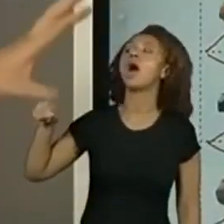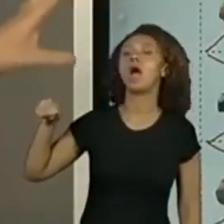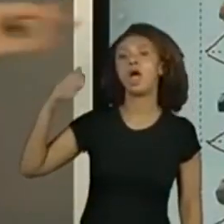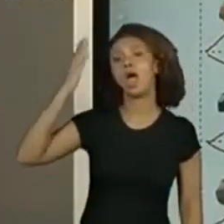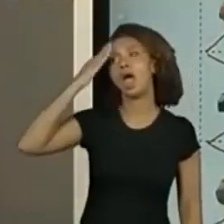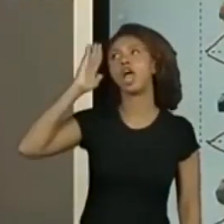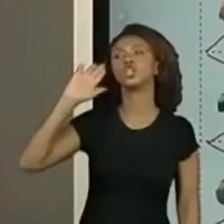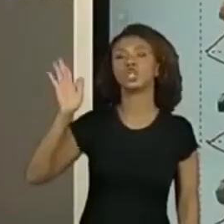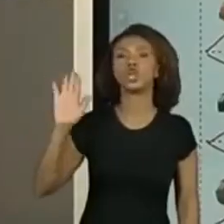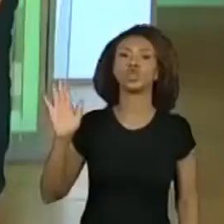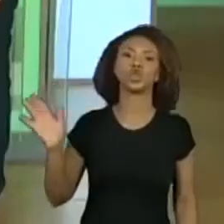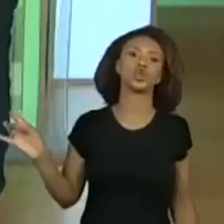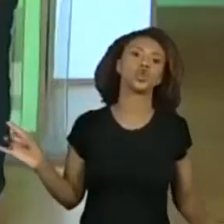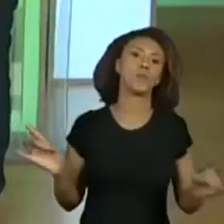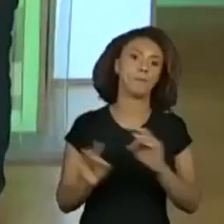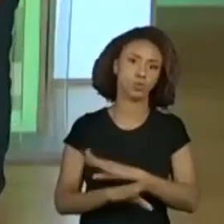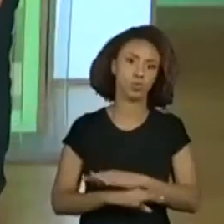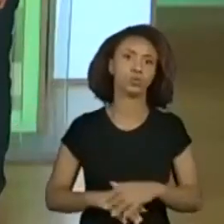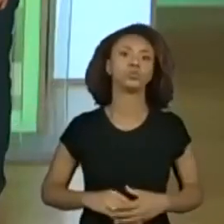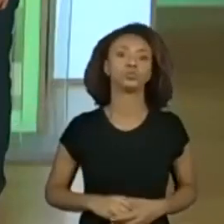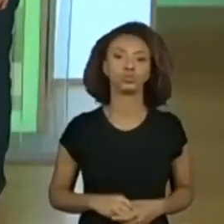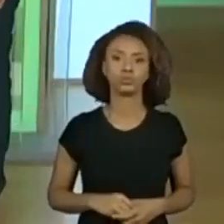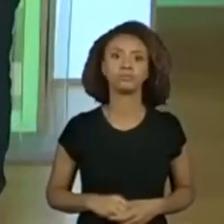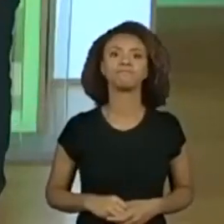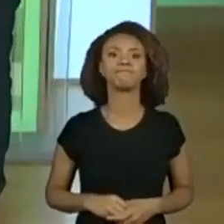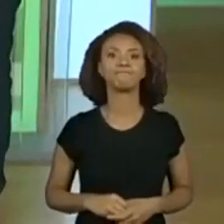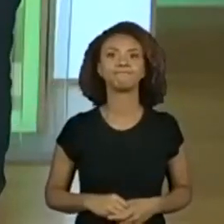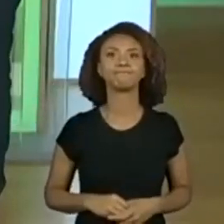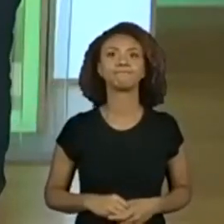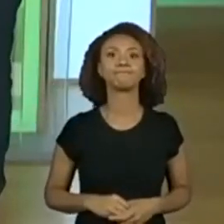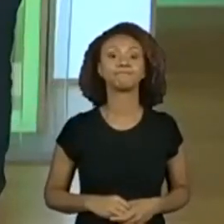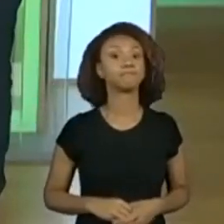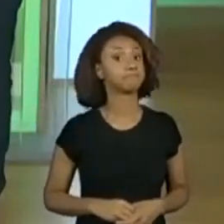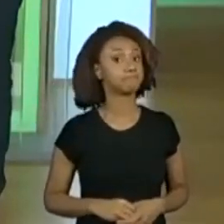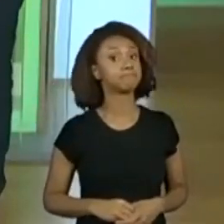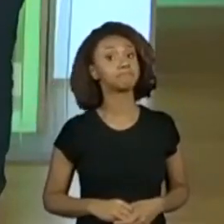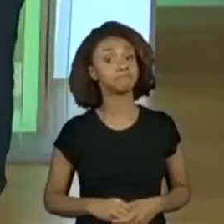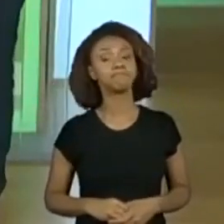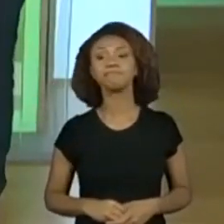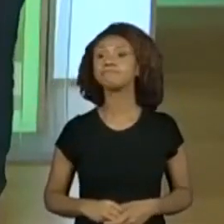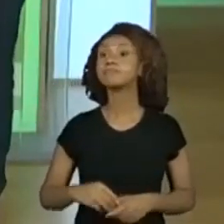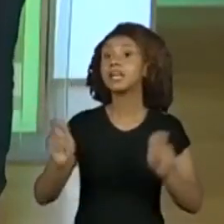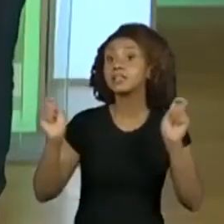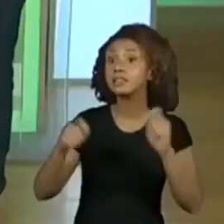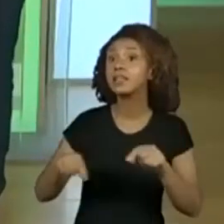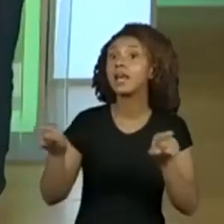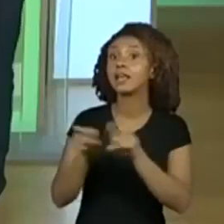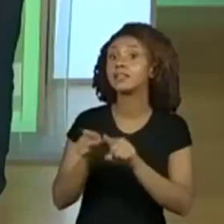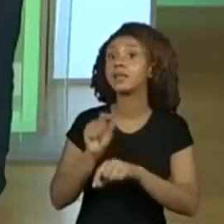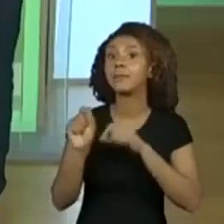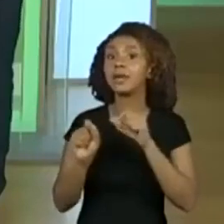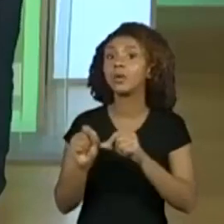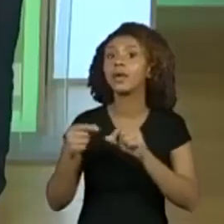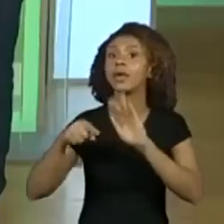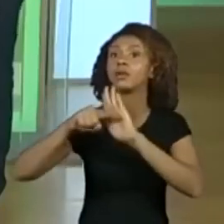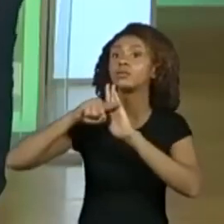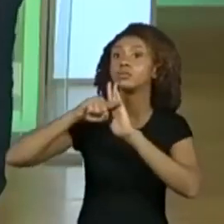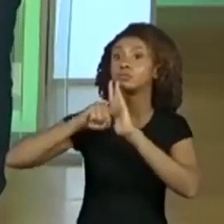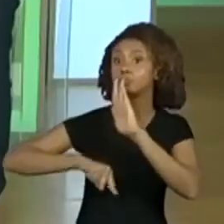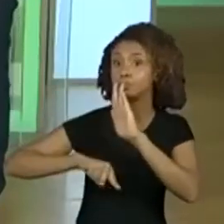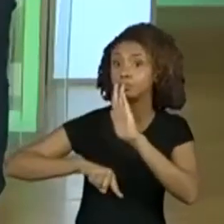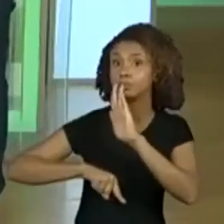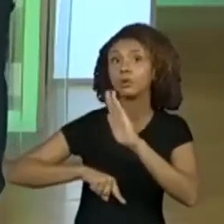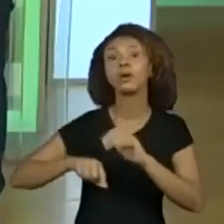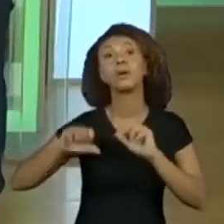é sim a possibilidade de errar é menor eu poderia fazer também uma subtração ali não é progo poderia